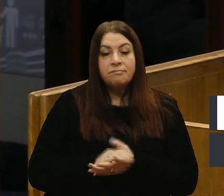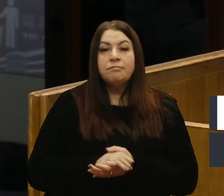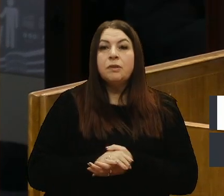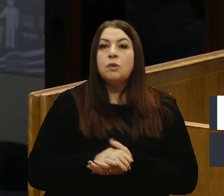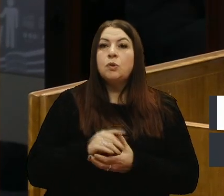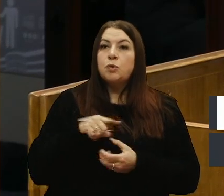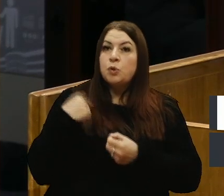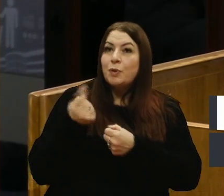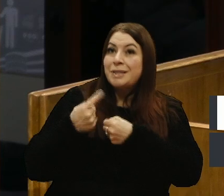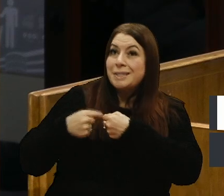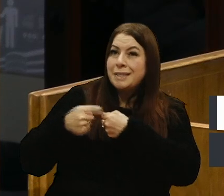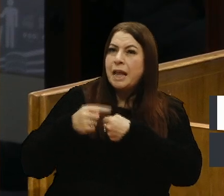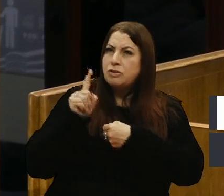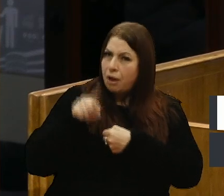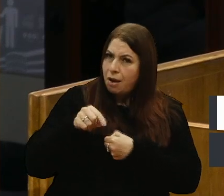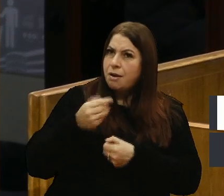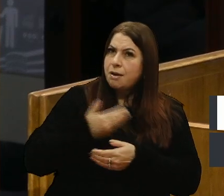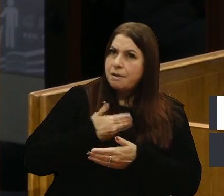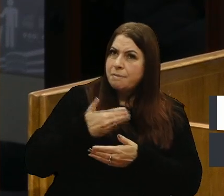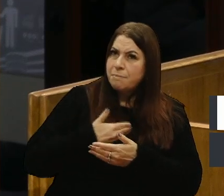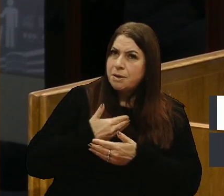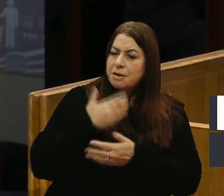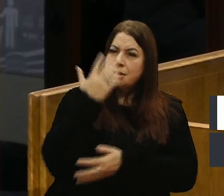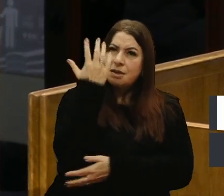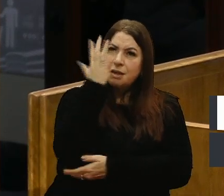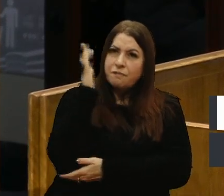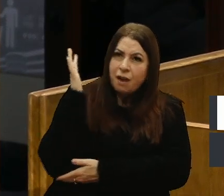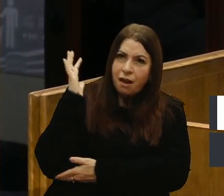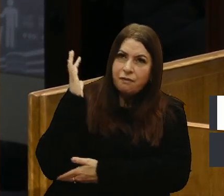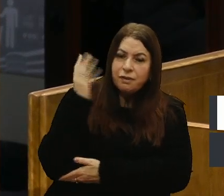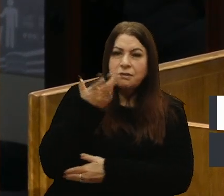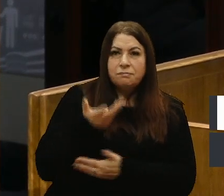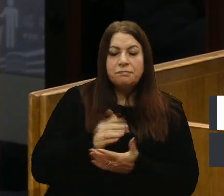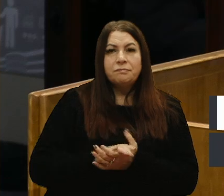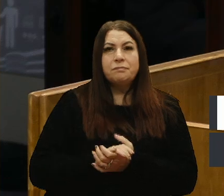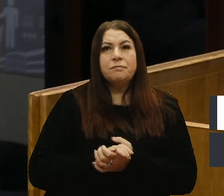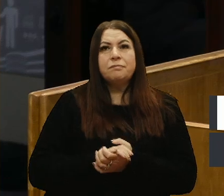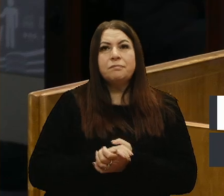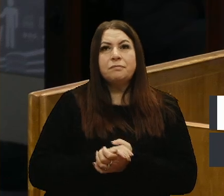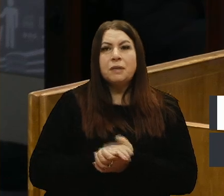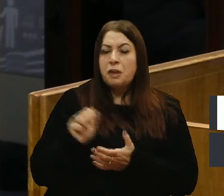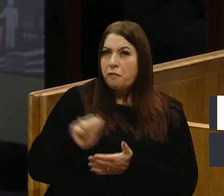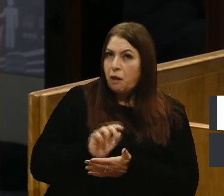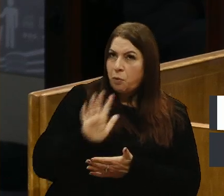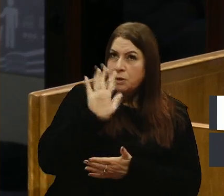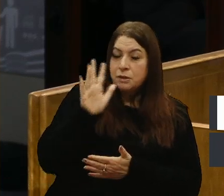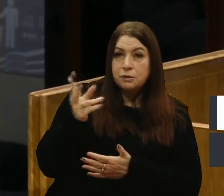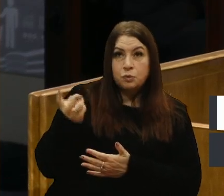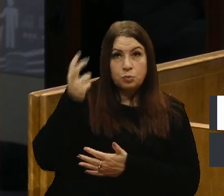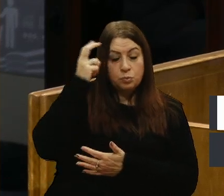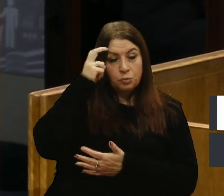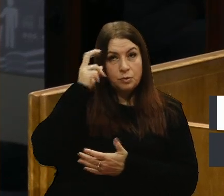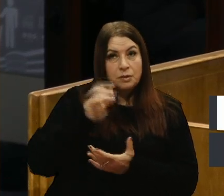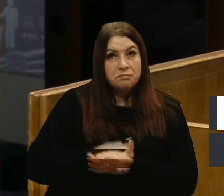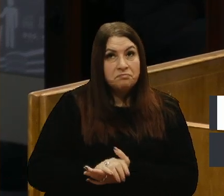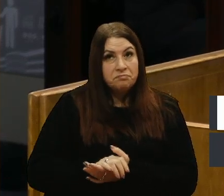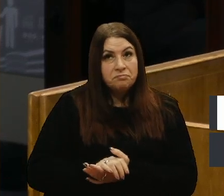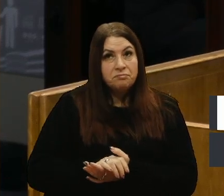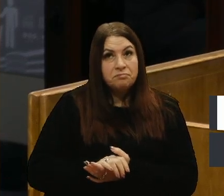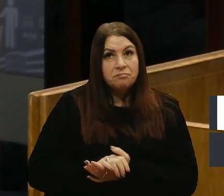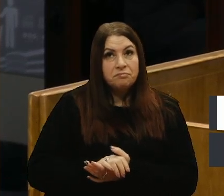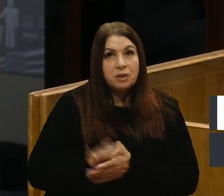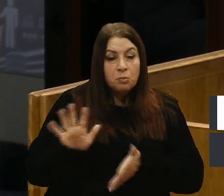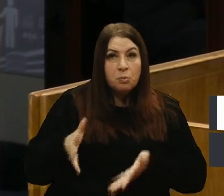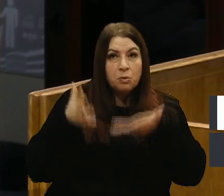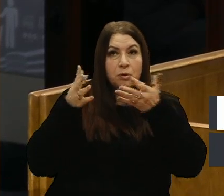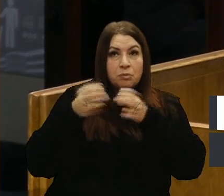Nossa cidade é amiga da árvore, das árvores? Valoriza a cultura?